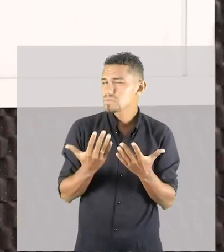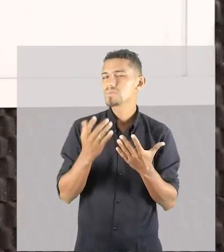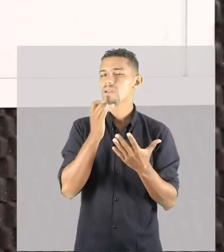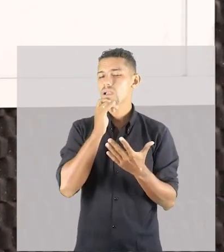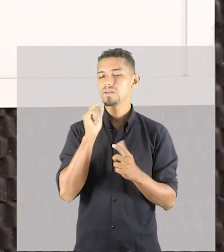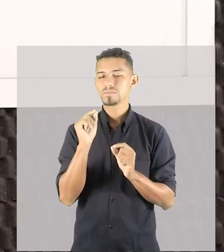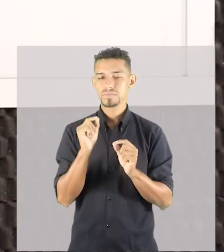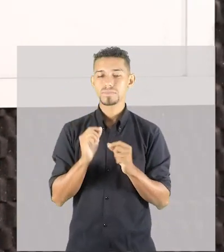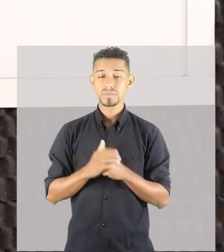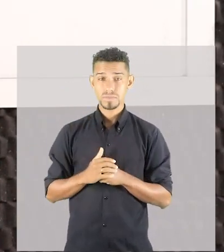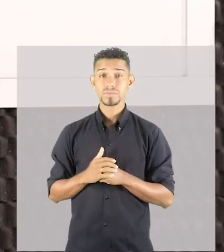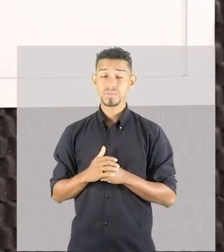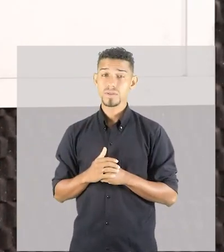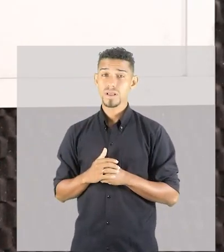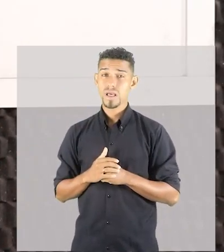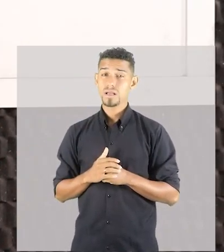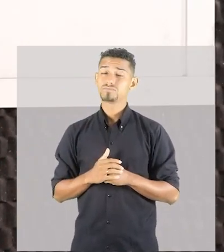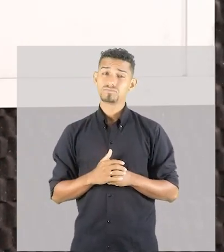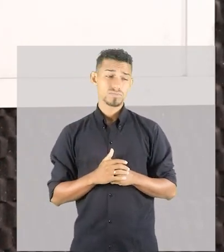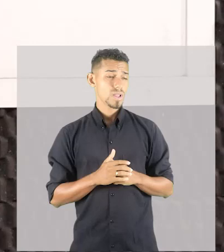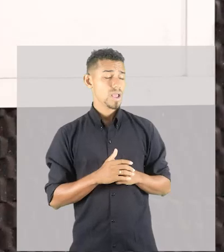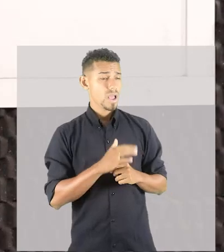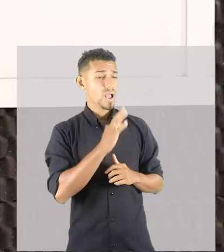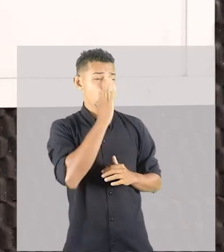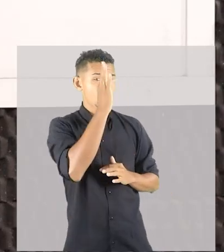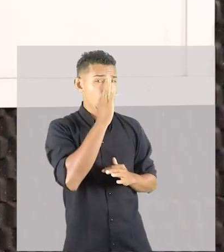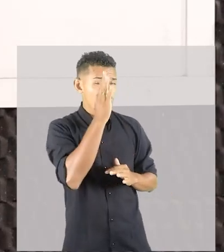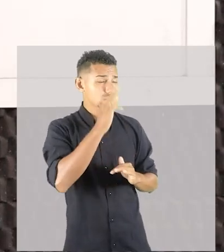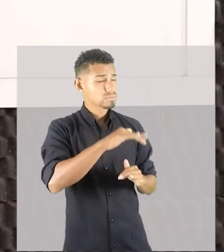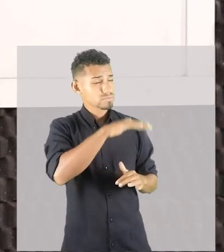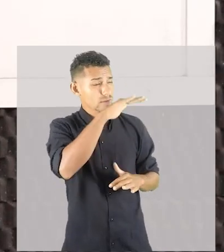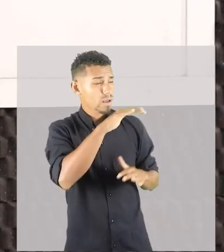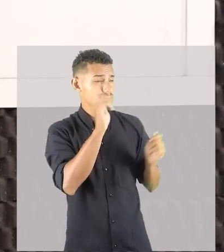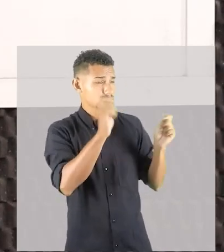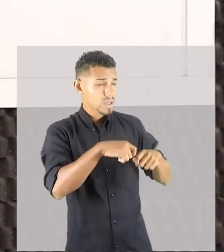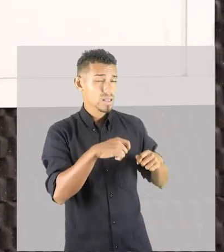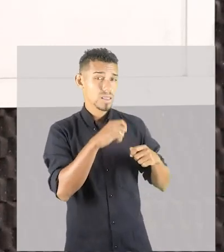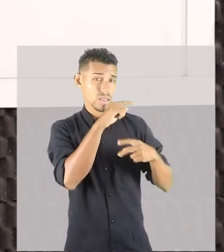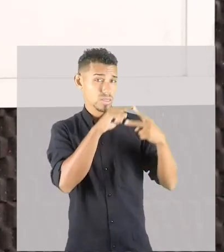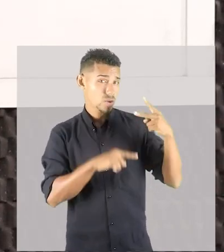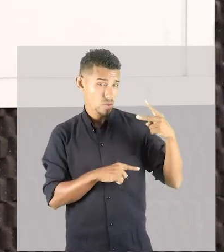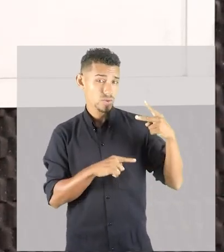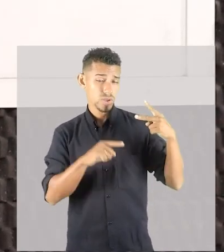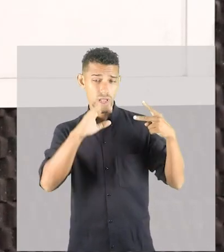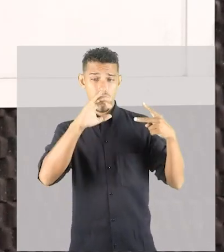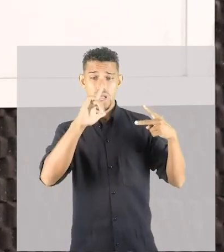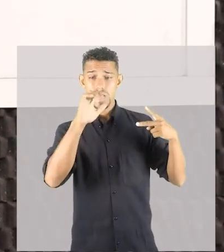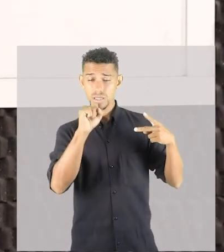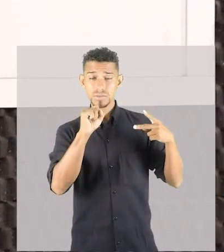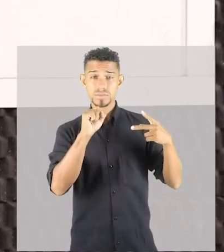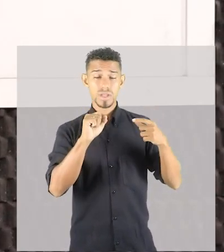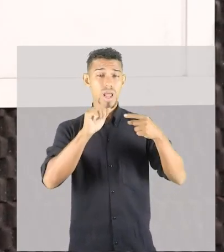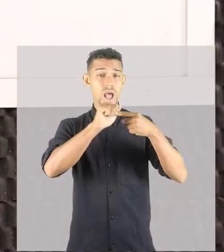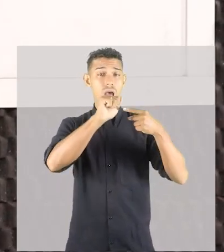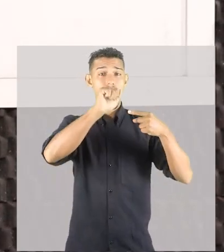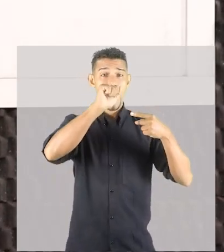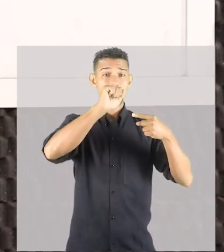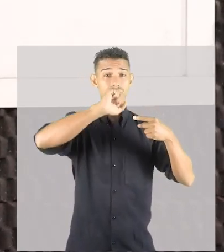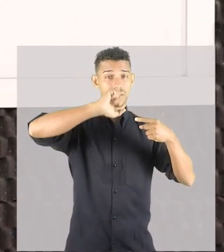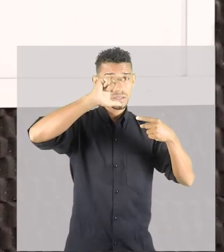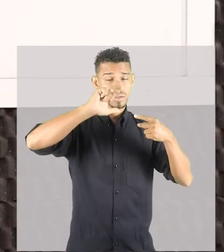seguinte: a altura de uma certa espécie de planta é determinada por dois pares de genes, azão e